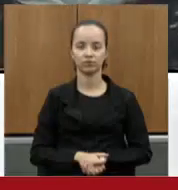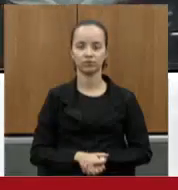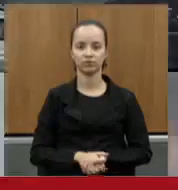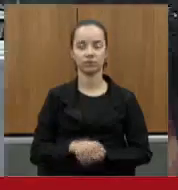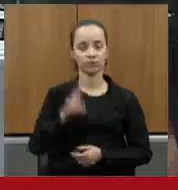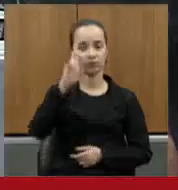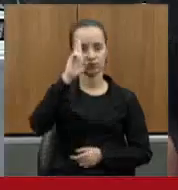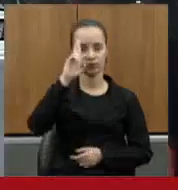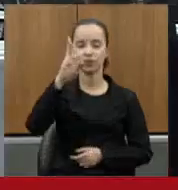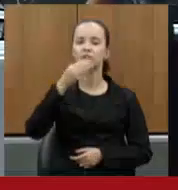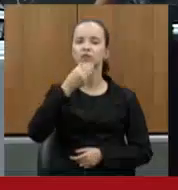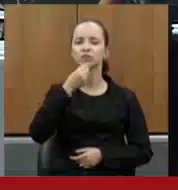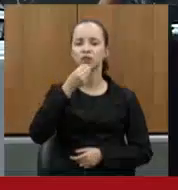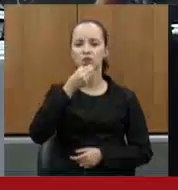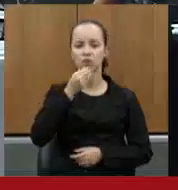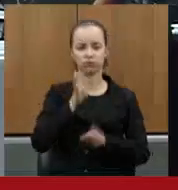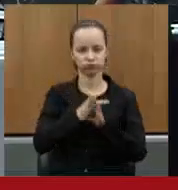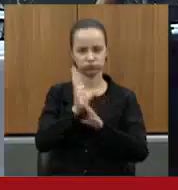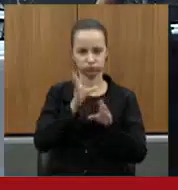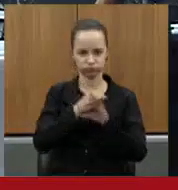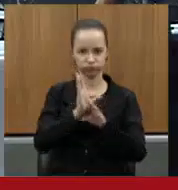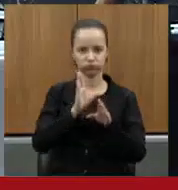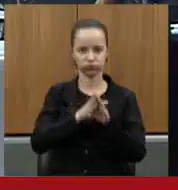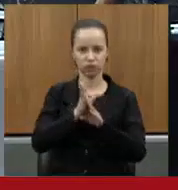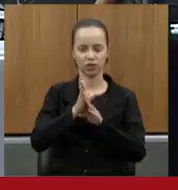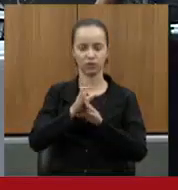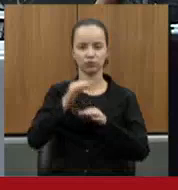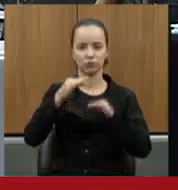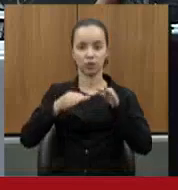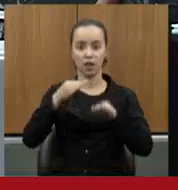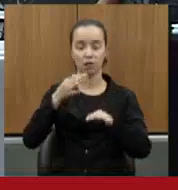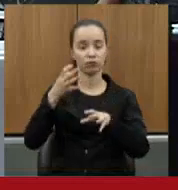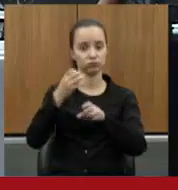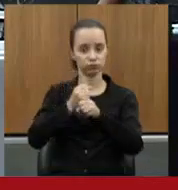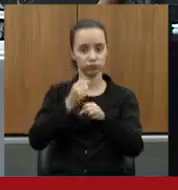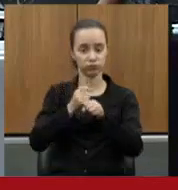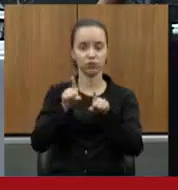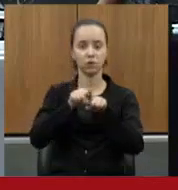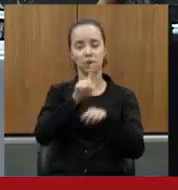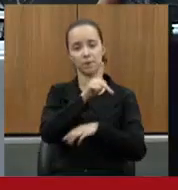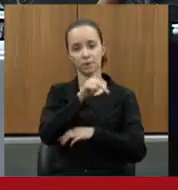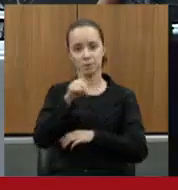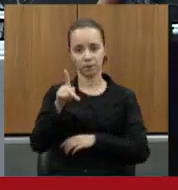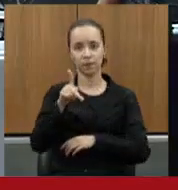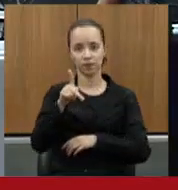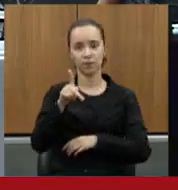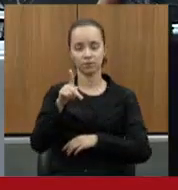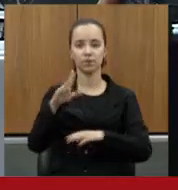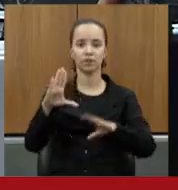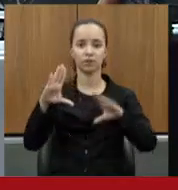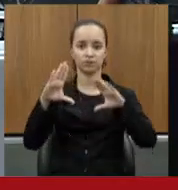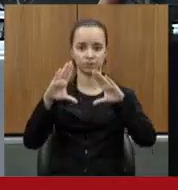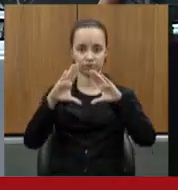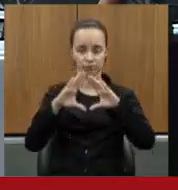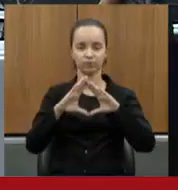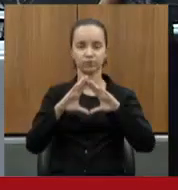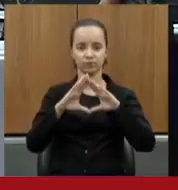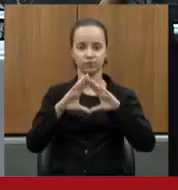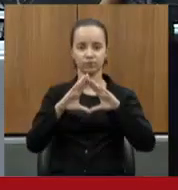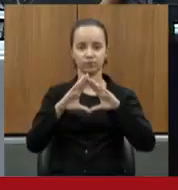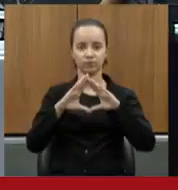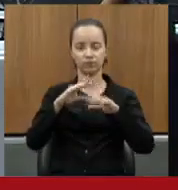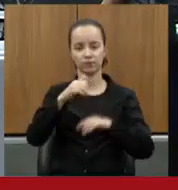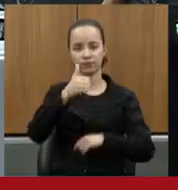Excelentíssimo senhor conselheiro do Tribunal de Contas do Estado de Minas Gerais e presidente da Assembleia Legislativa do Estado de Minas Gerais